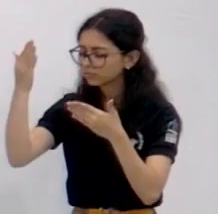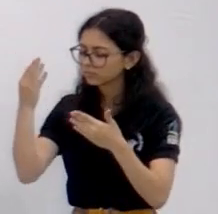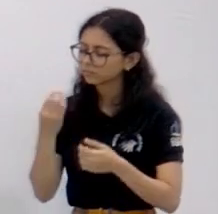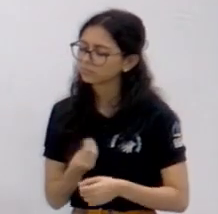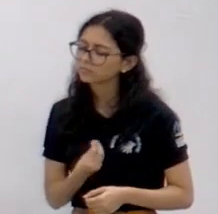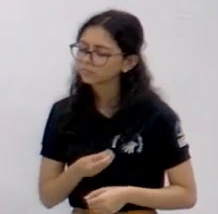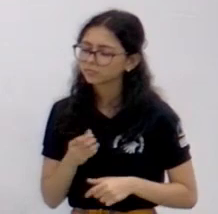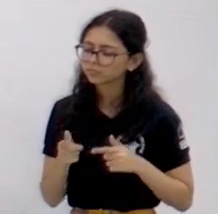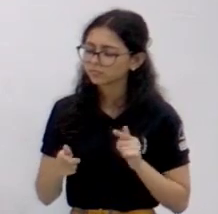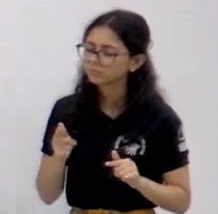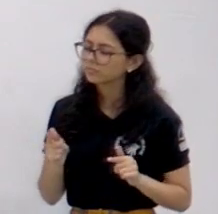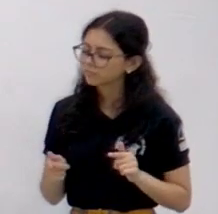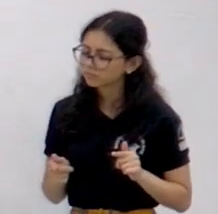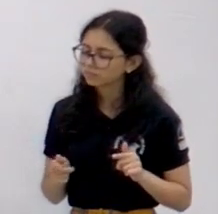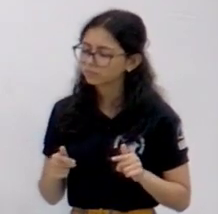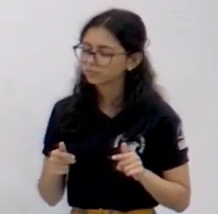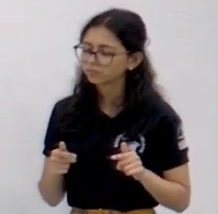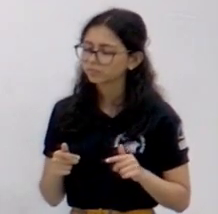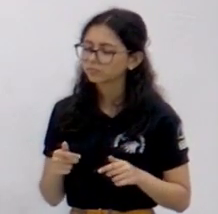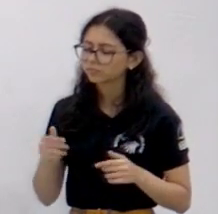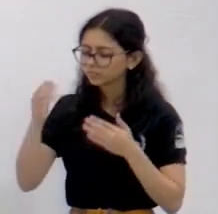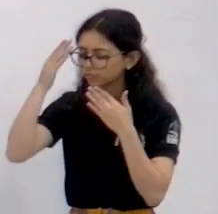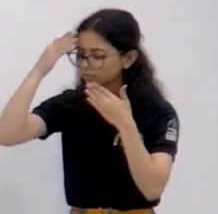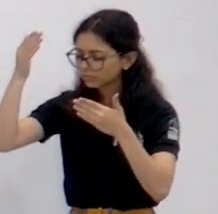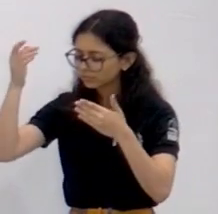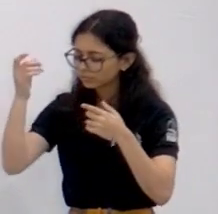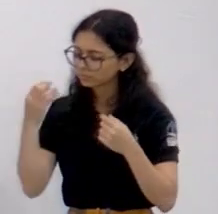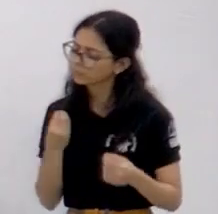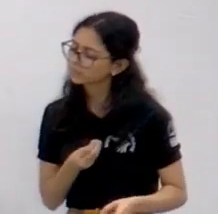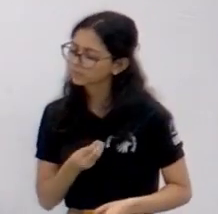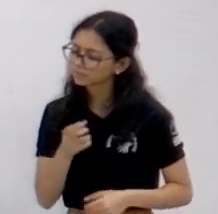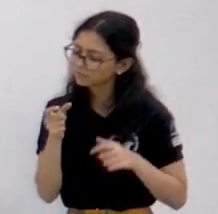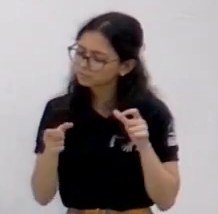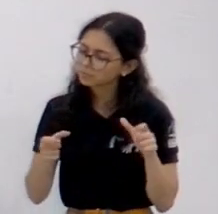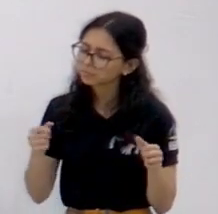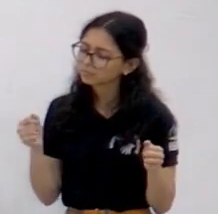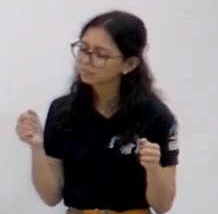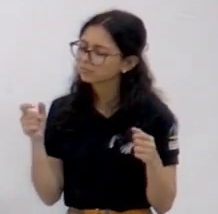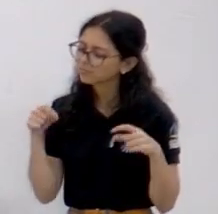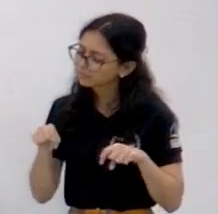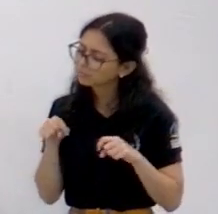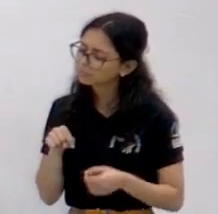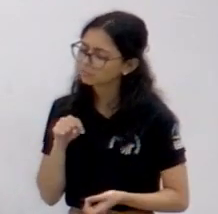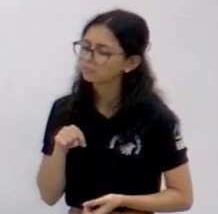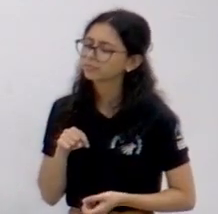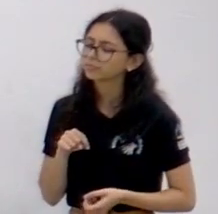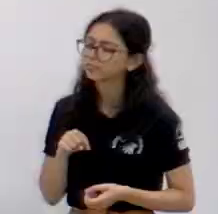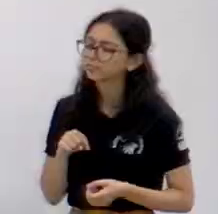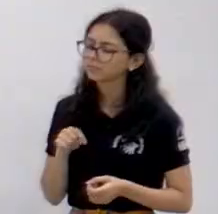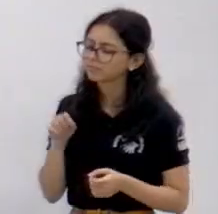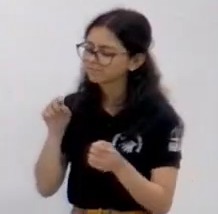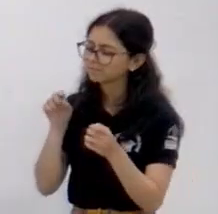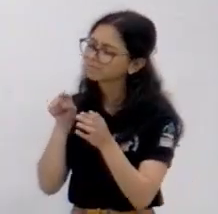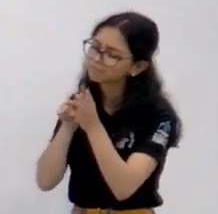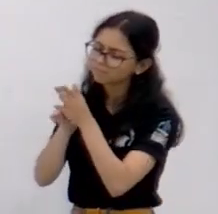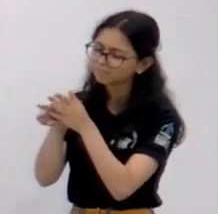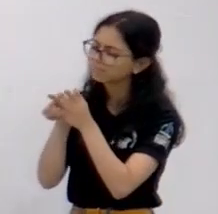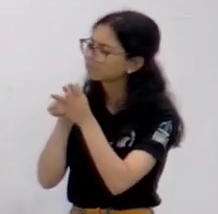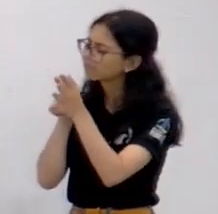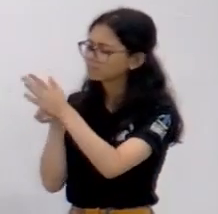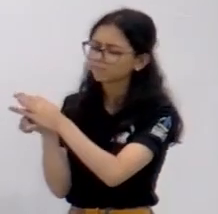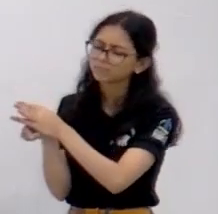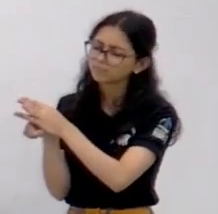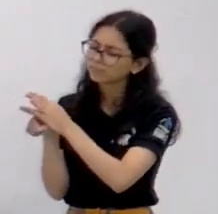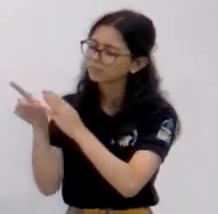aqui à frente, por aquele que muitas vezes tem questionado o Teu agir, os Teus planos, os Teus projetos, e muitas vezes,